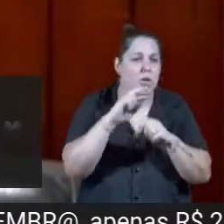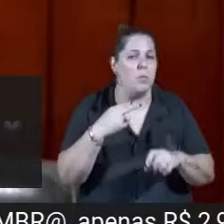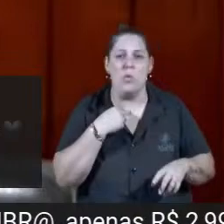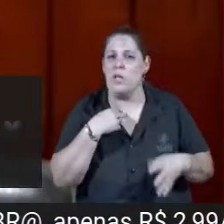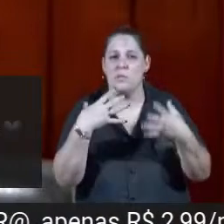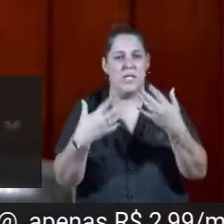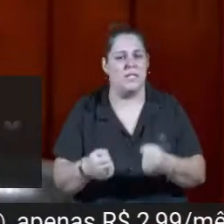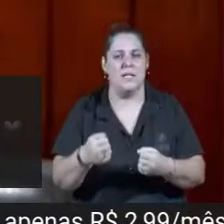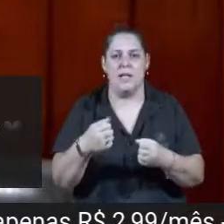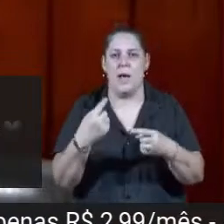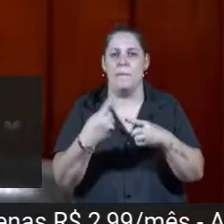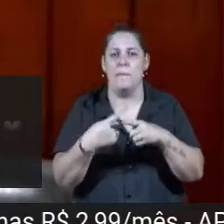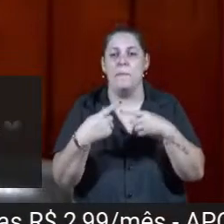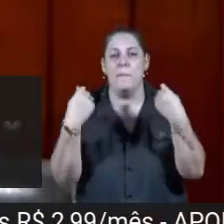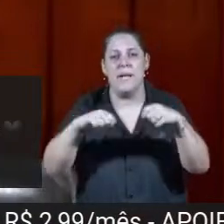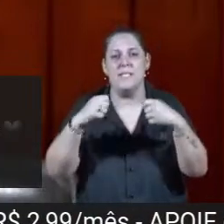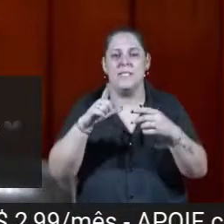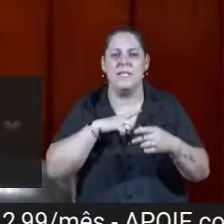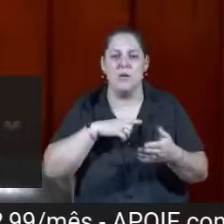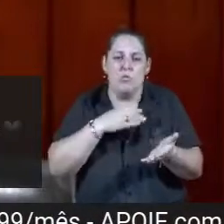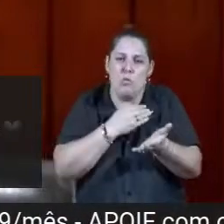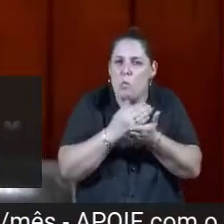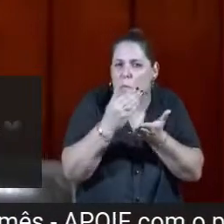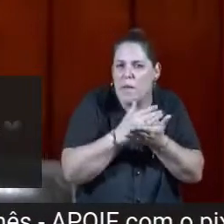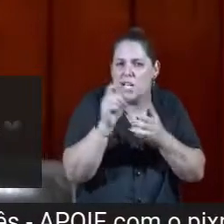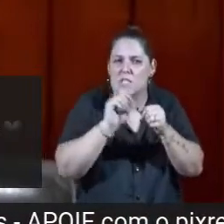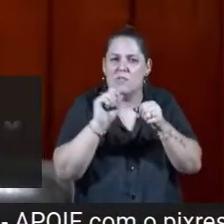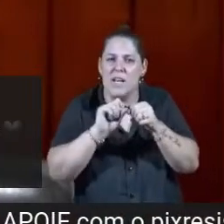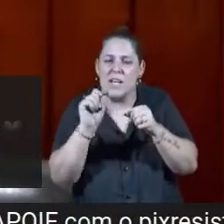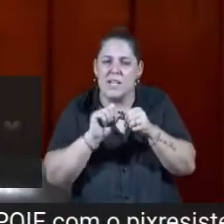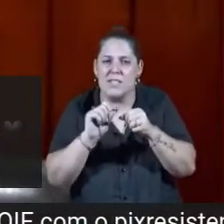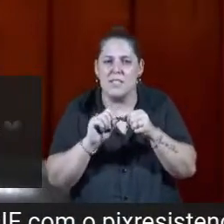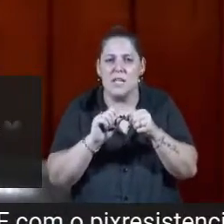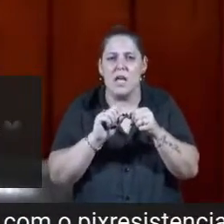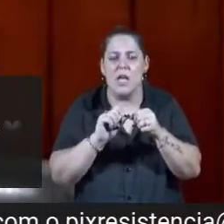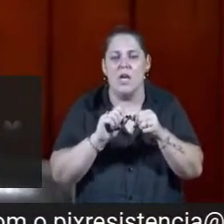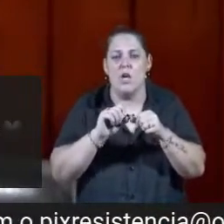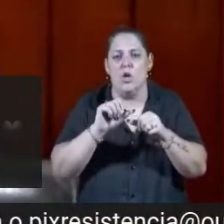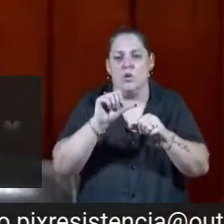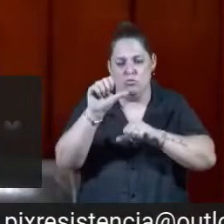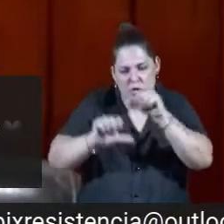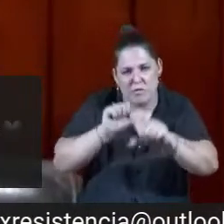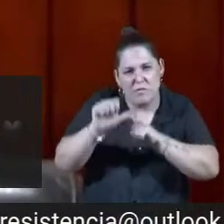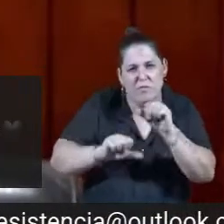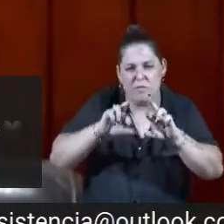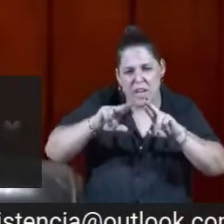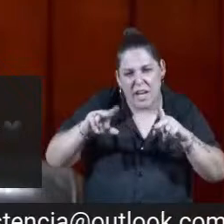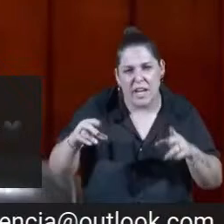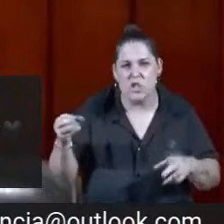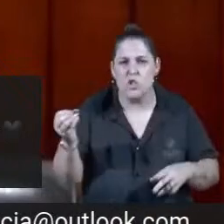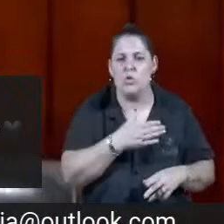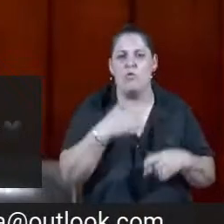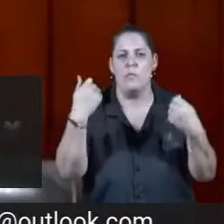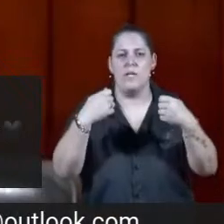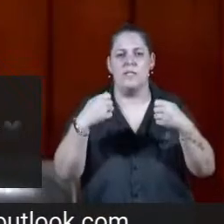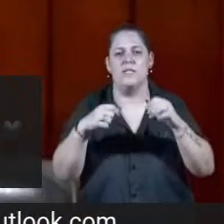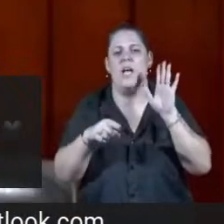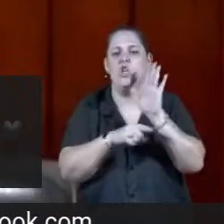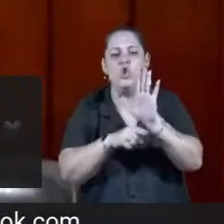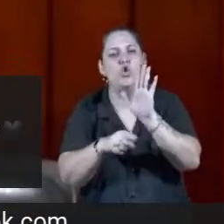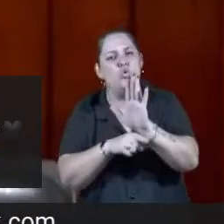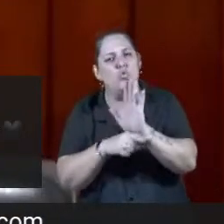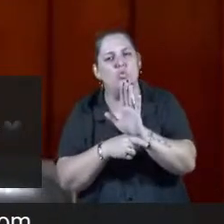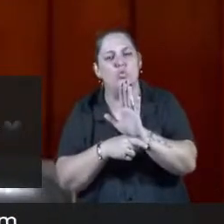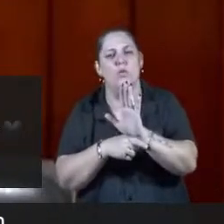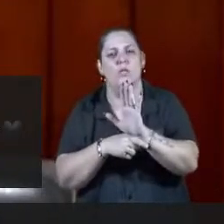princípio, que é o princípio de fazer um modelo novo, descentralizado, onde a cooperação, a